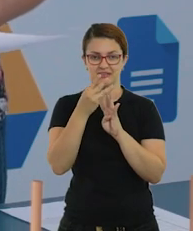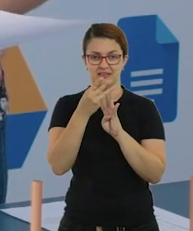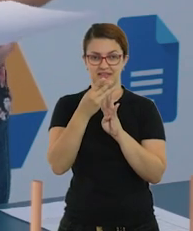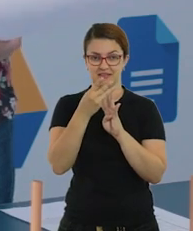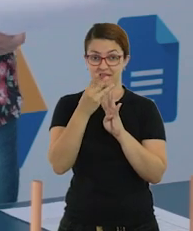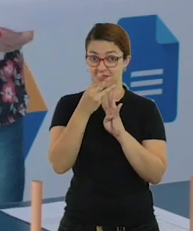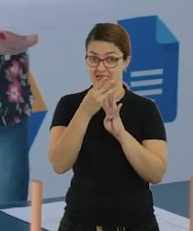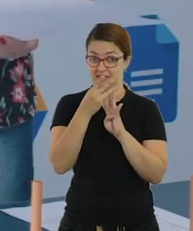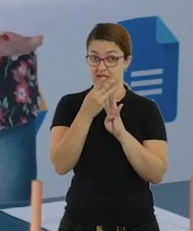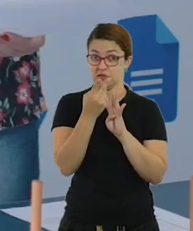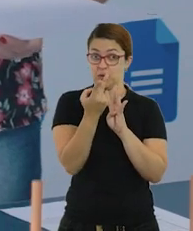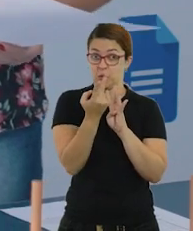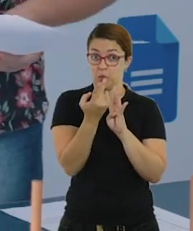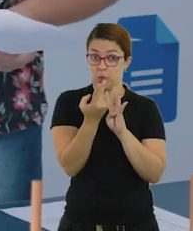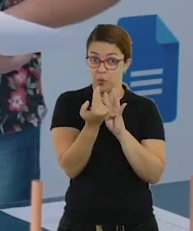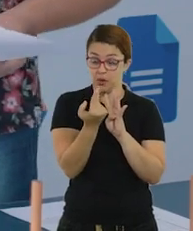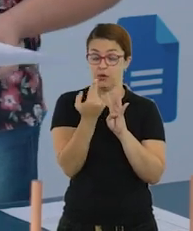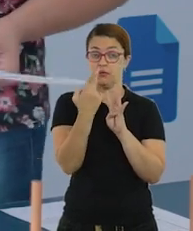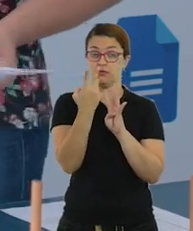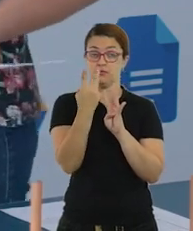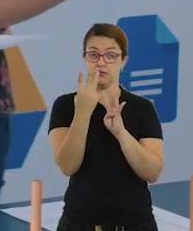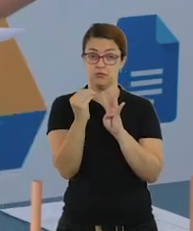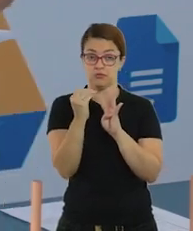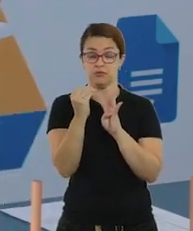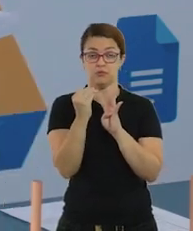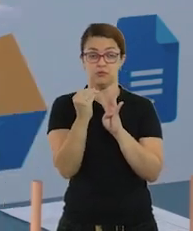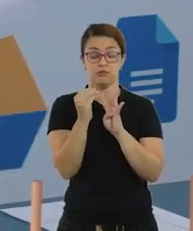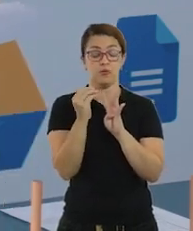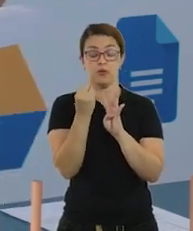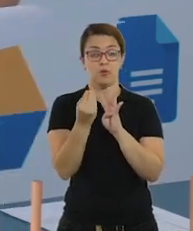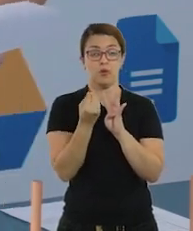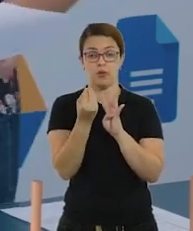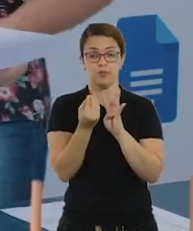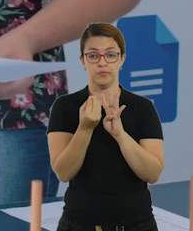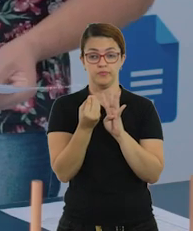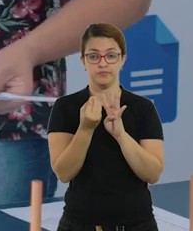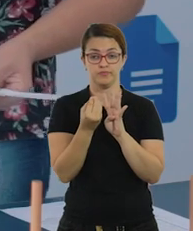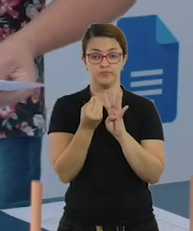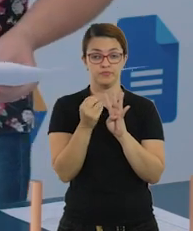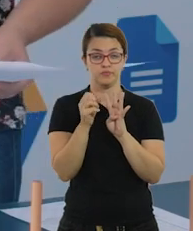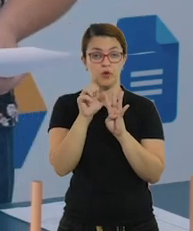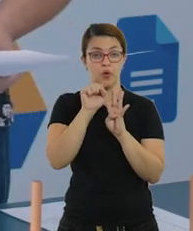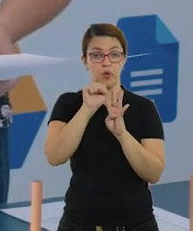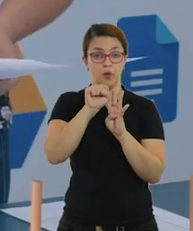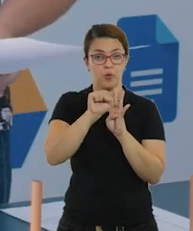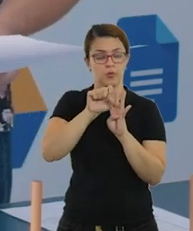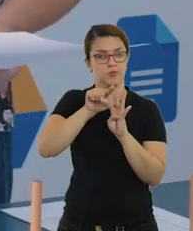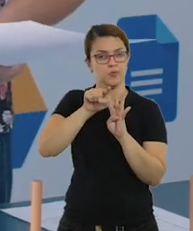3 aqui vale 30, certo? Então, na hora de preencher, eu vou colocar lá